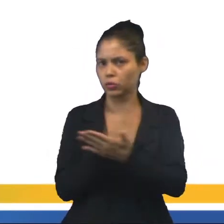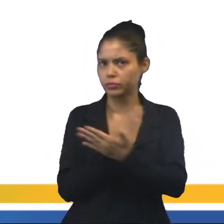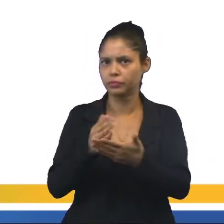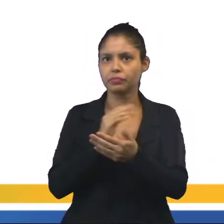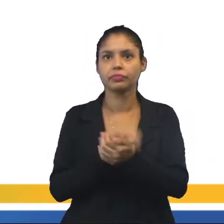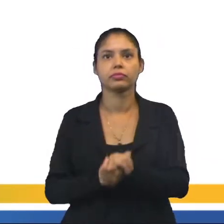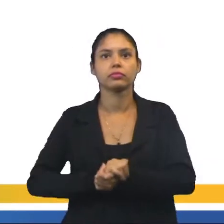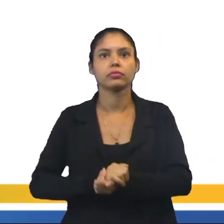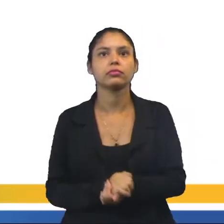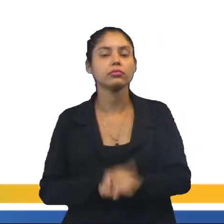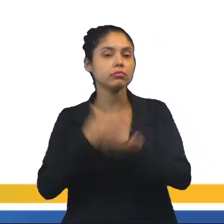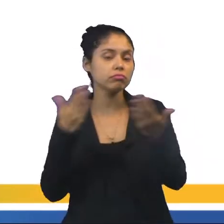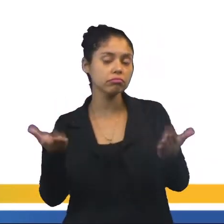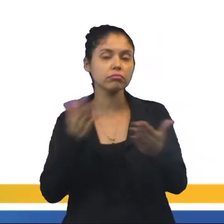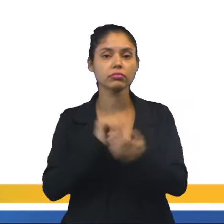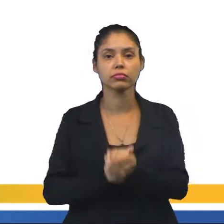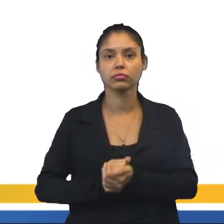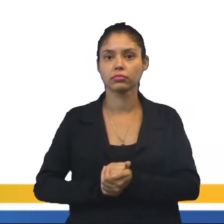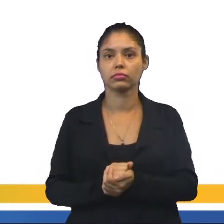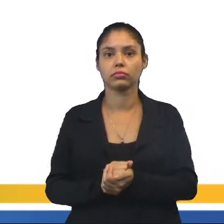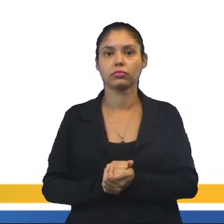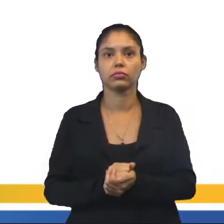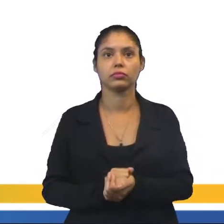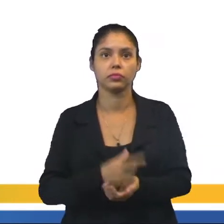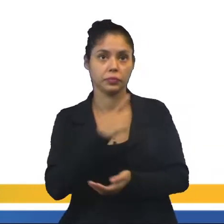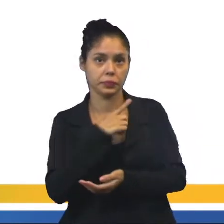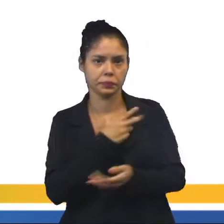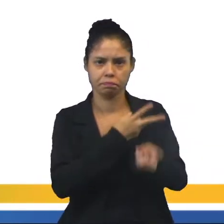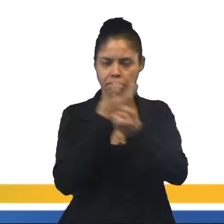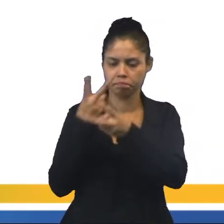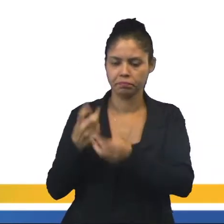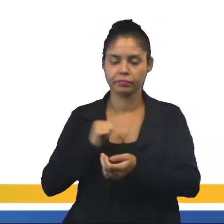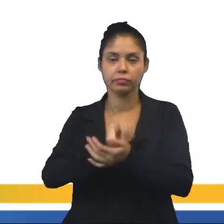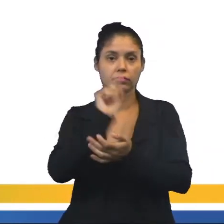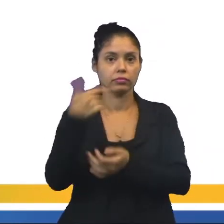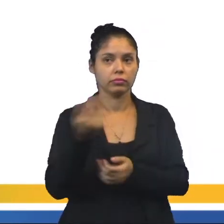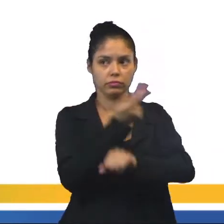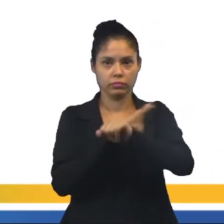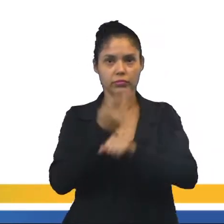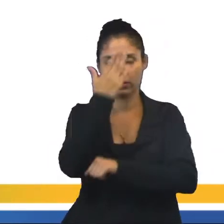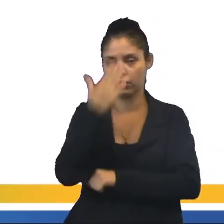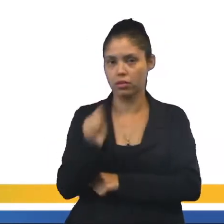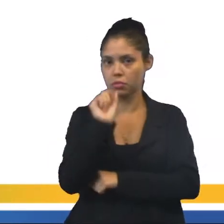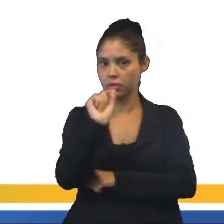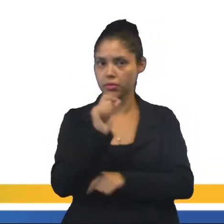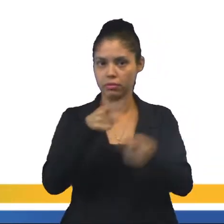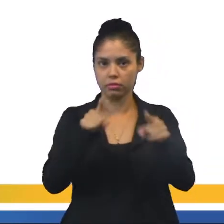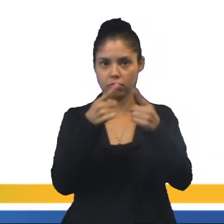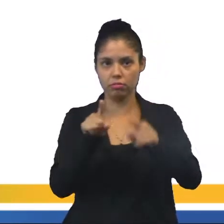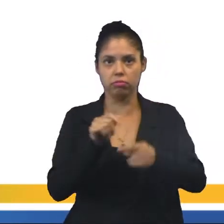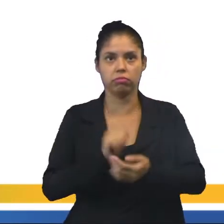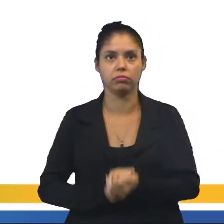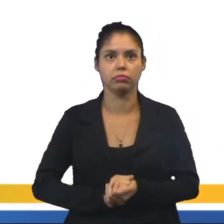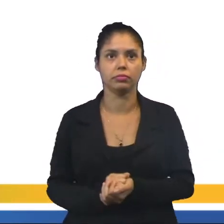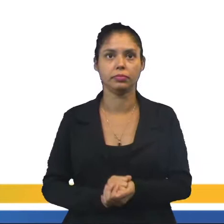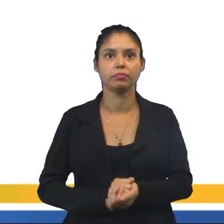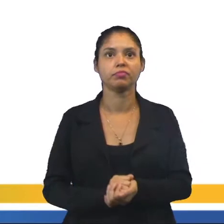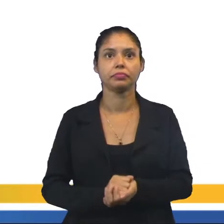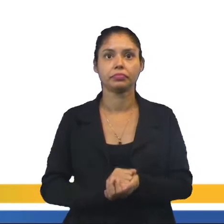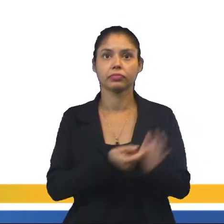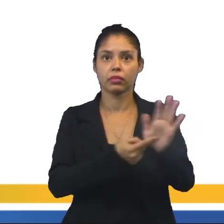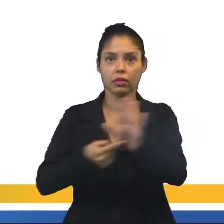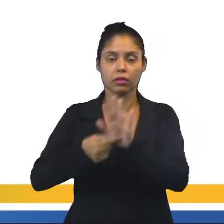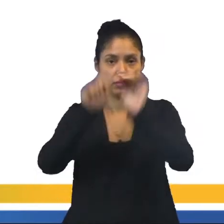musicais mas talvez não tenha percebido Ou procurado saber o que é música eu vou colocar para